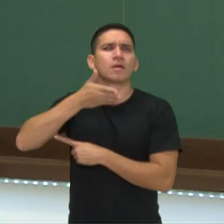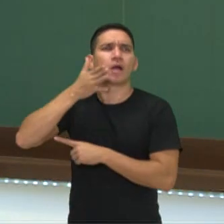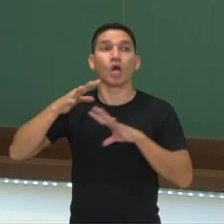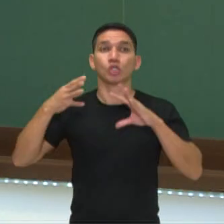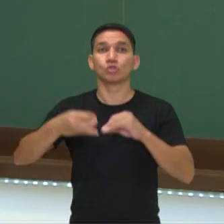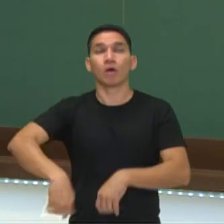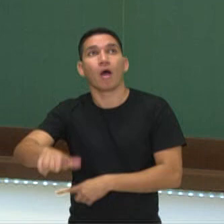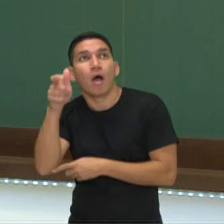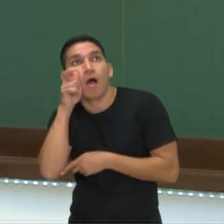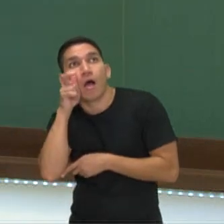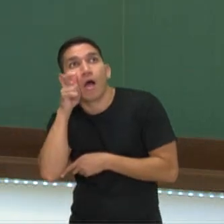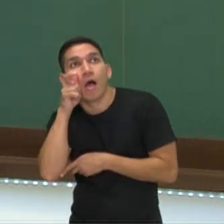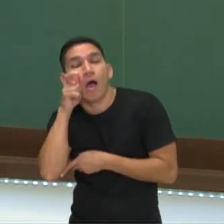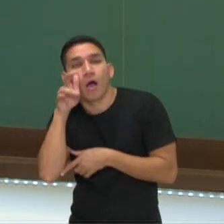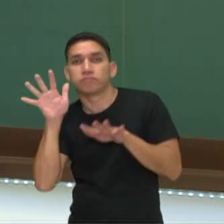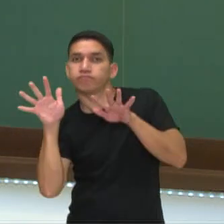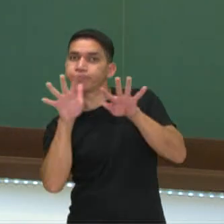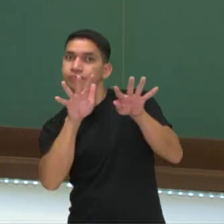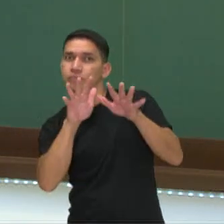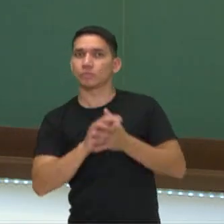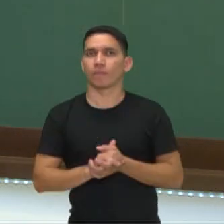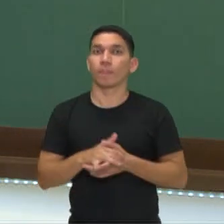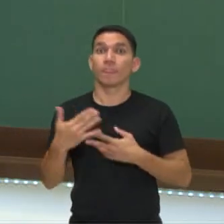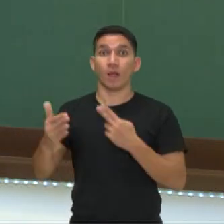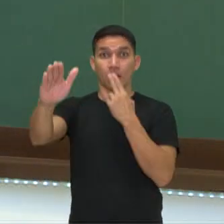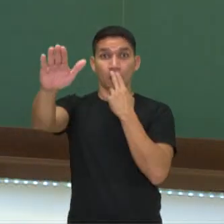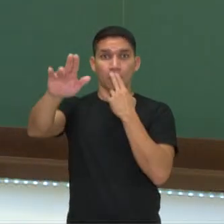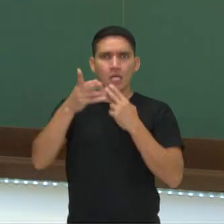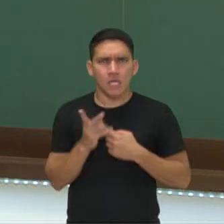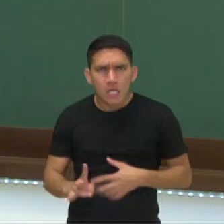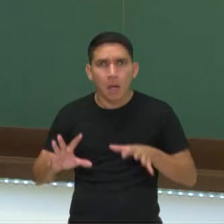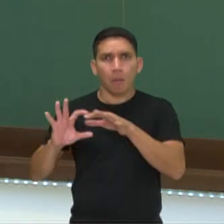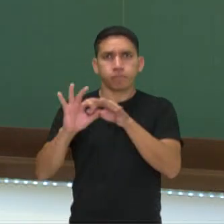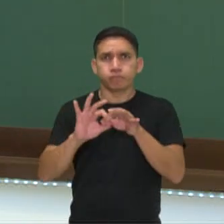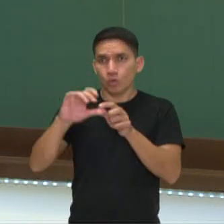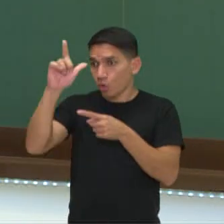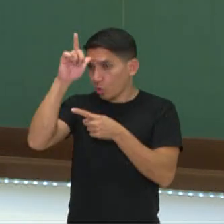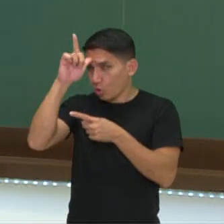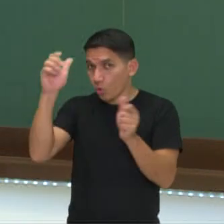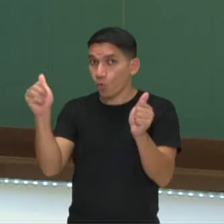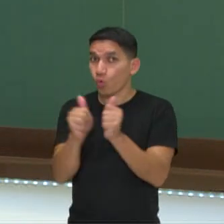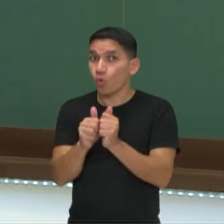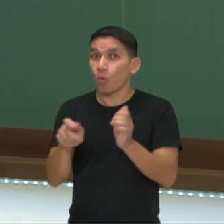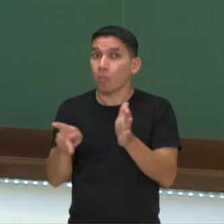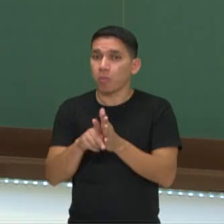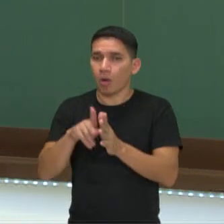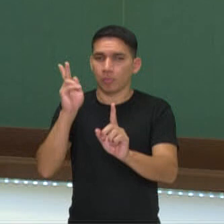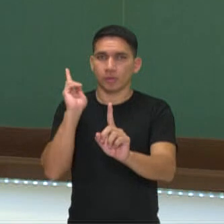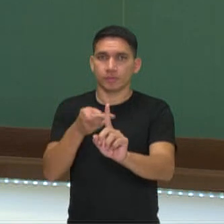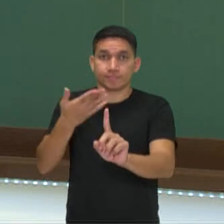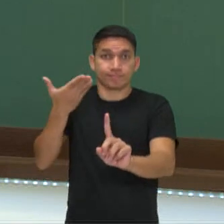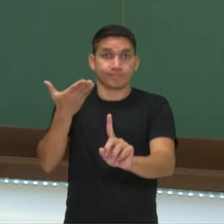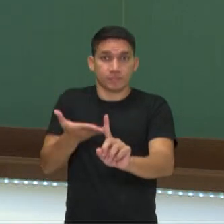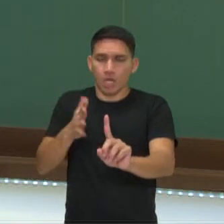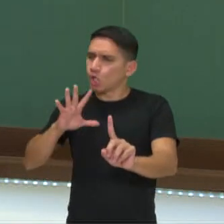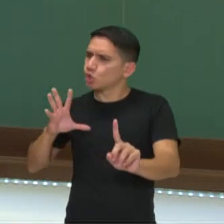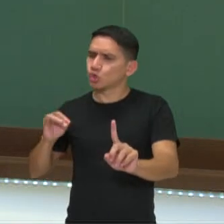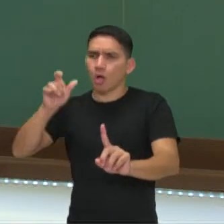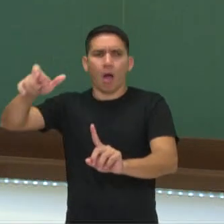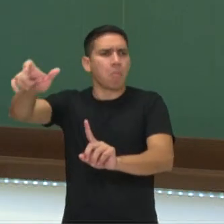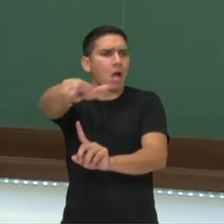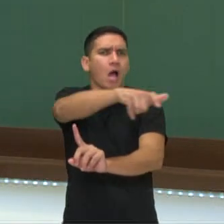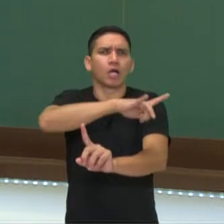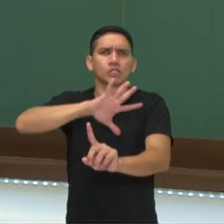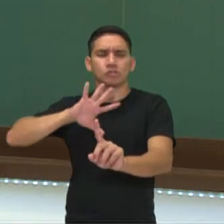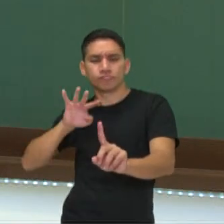todos prestando atenção. Hitler manteve a união dos alemães em torno da sua figura, todos unidos em torno